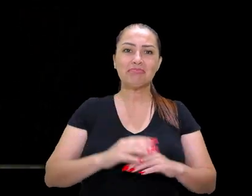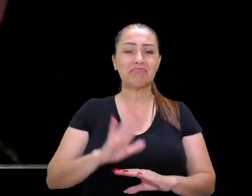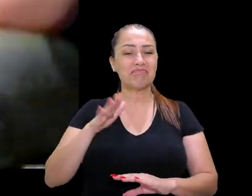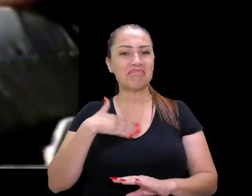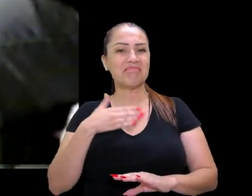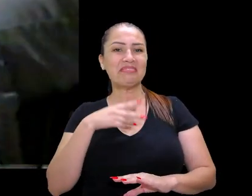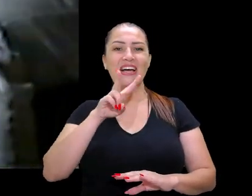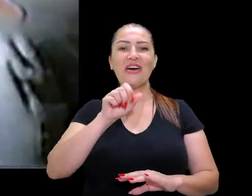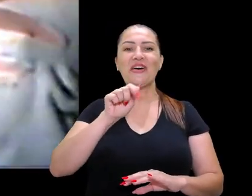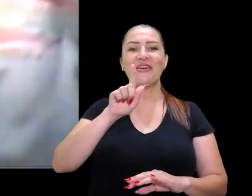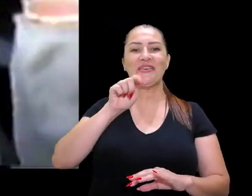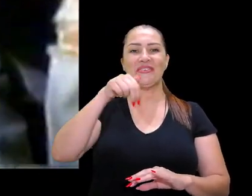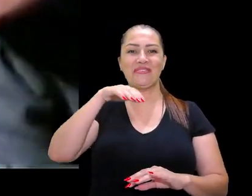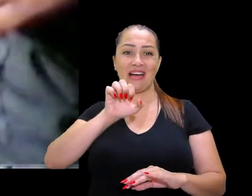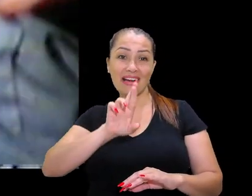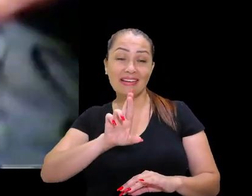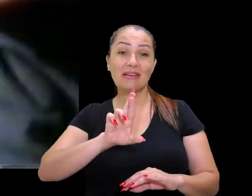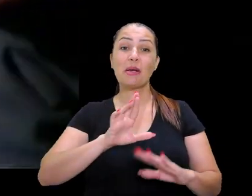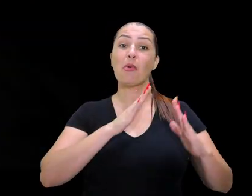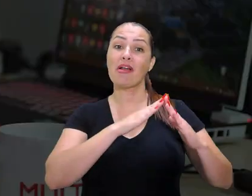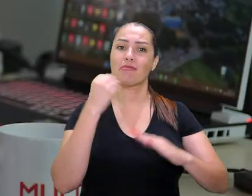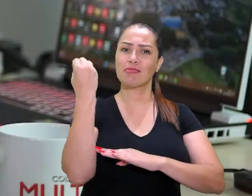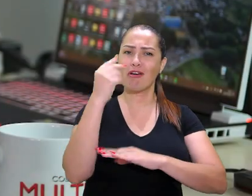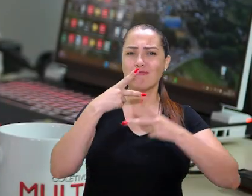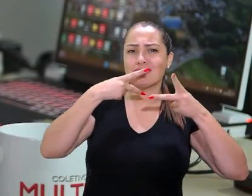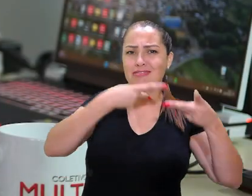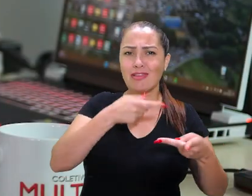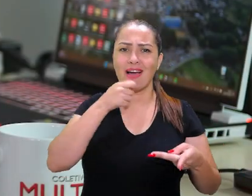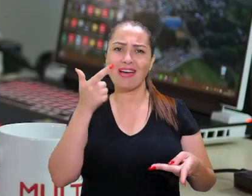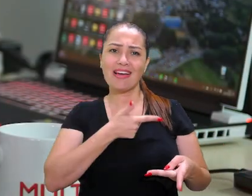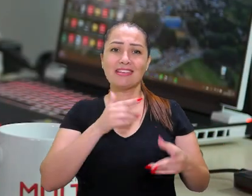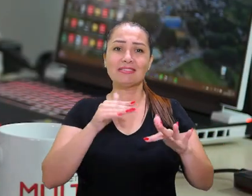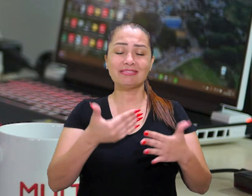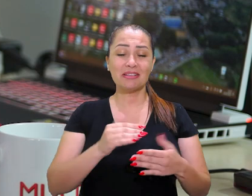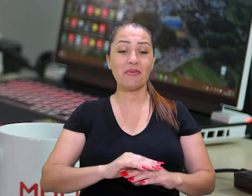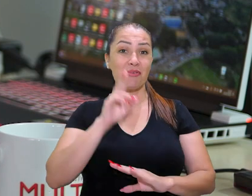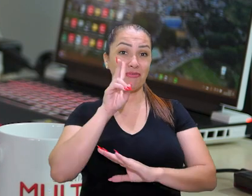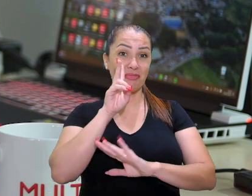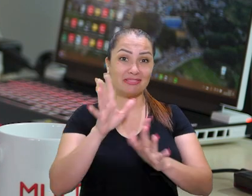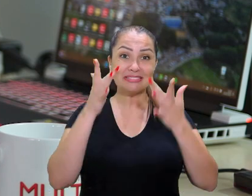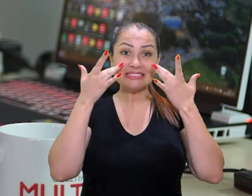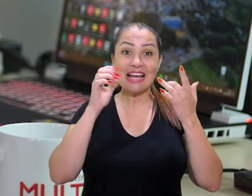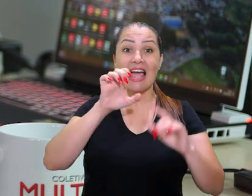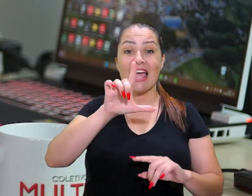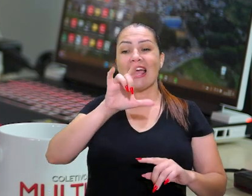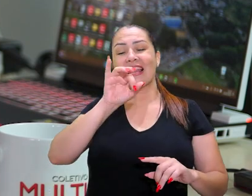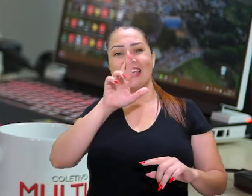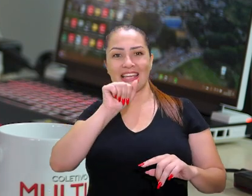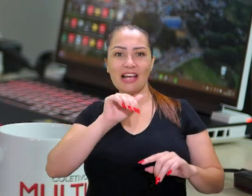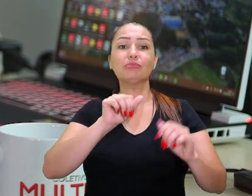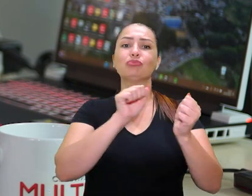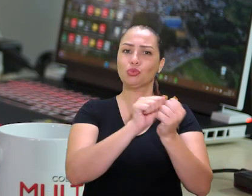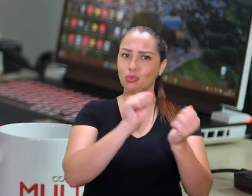Wagner Souza morava em Porto Alegre, estava em Alegrete, visitando a família, e foi assistir o espetáculo, e ele iria presente conosco, né. Aí